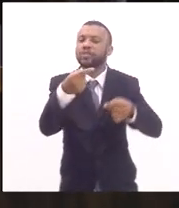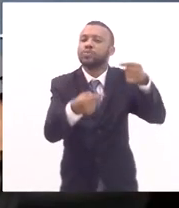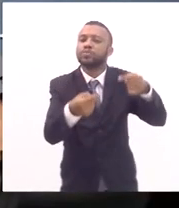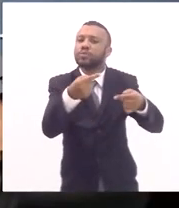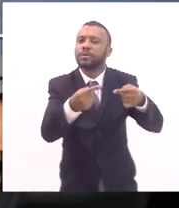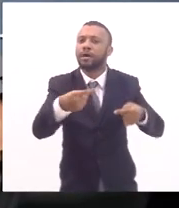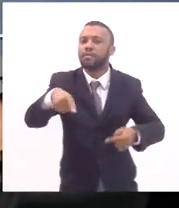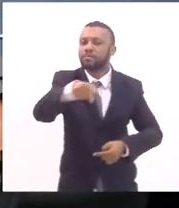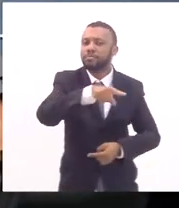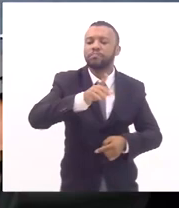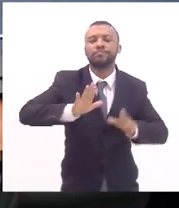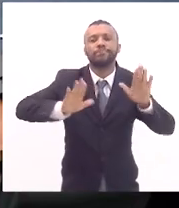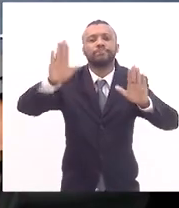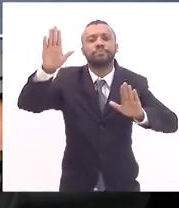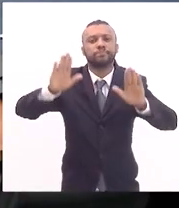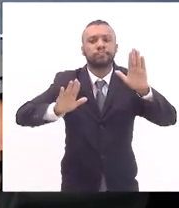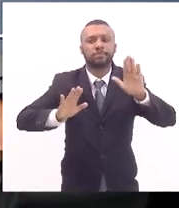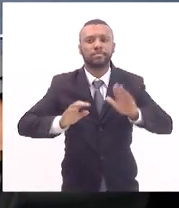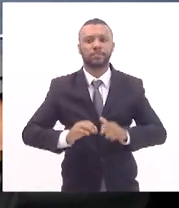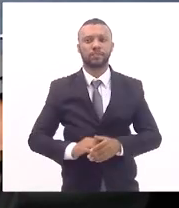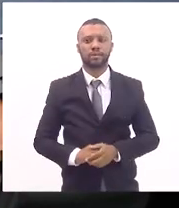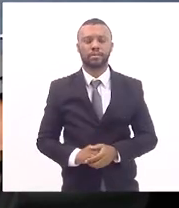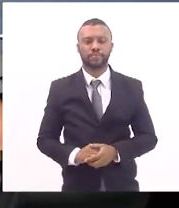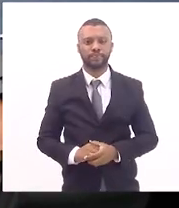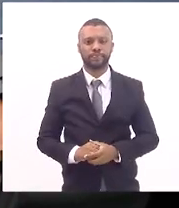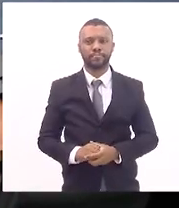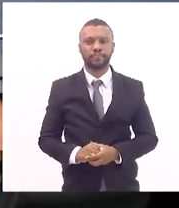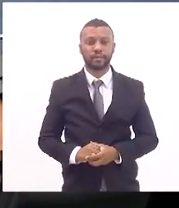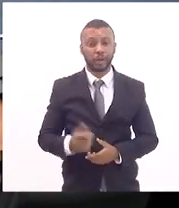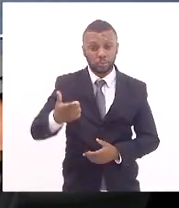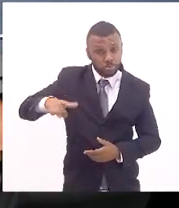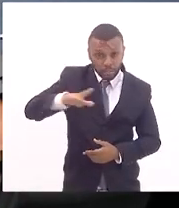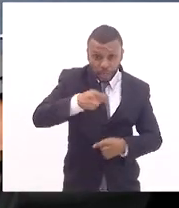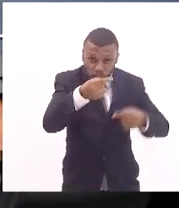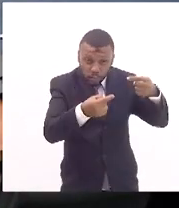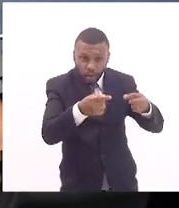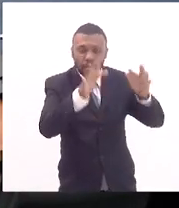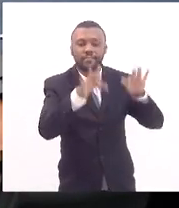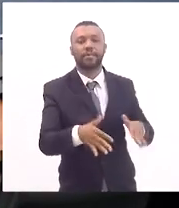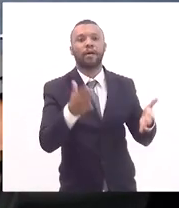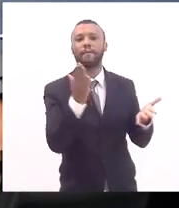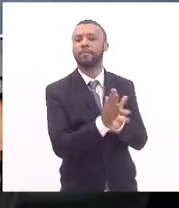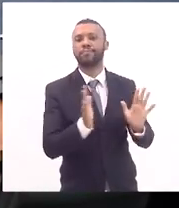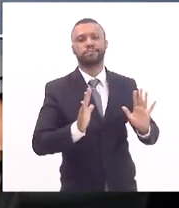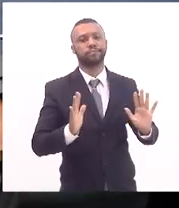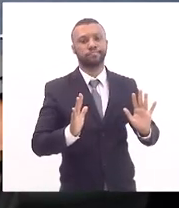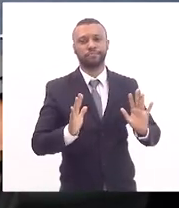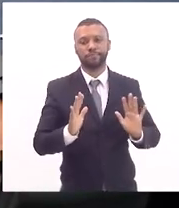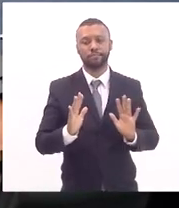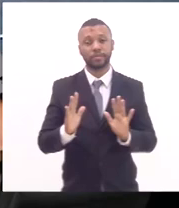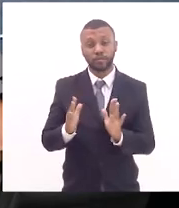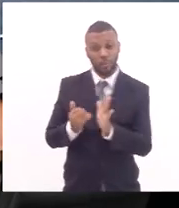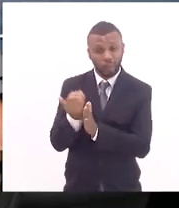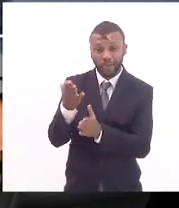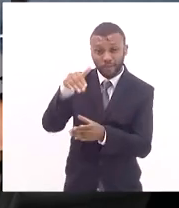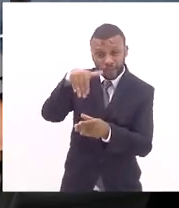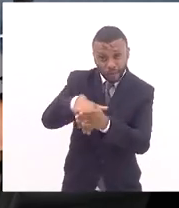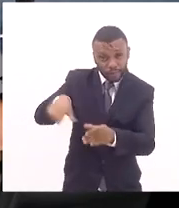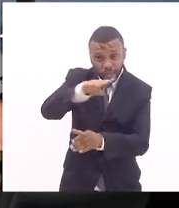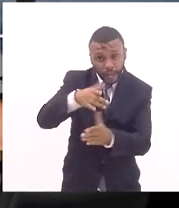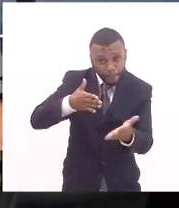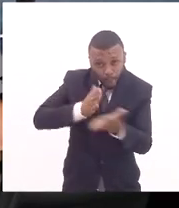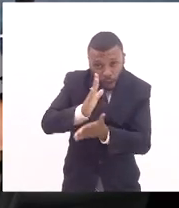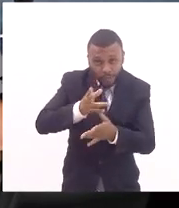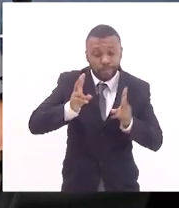E aí em novembro que era discutir Serra da discussão em votação